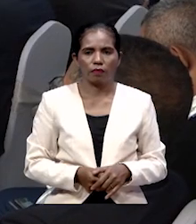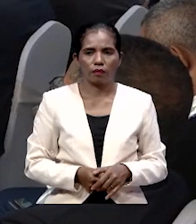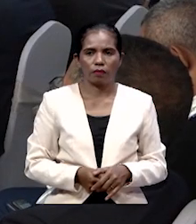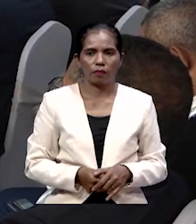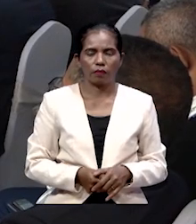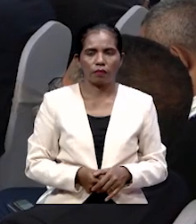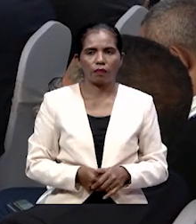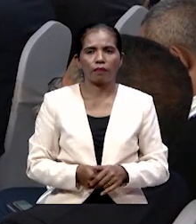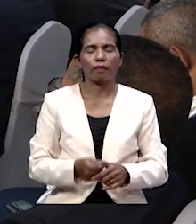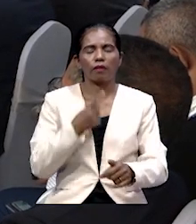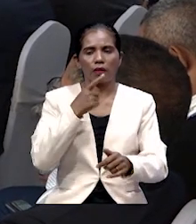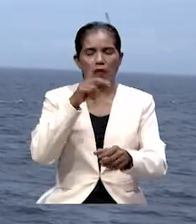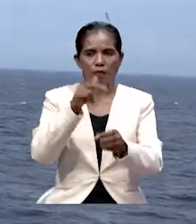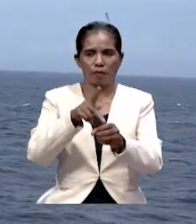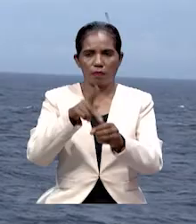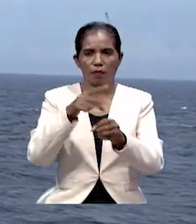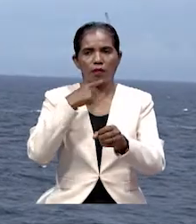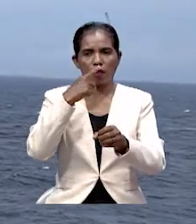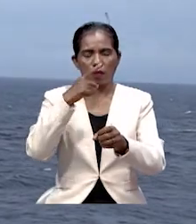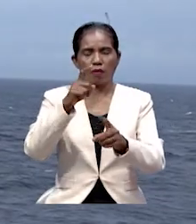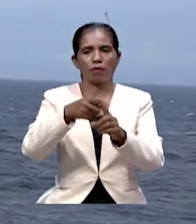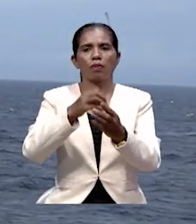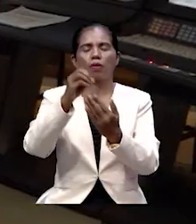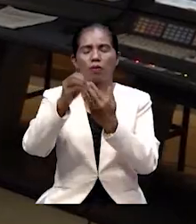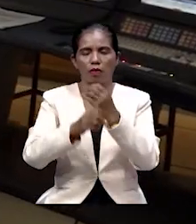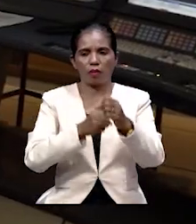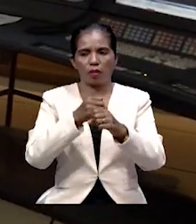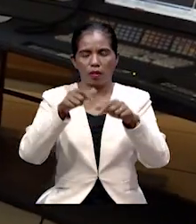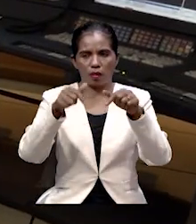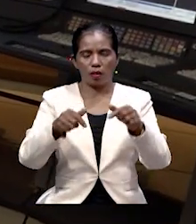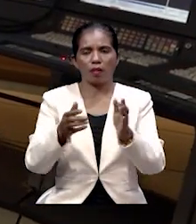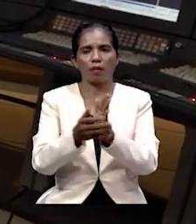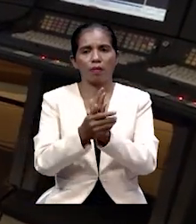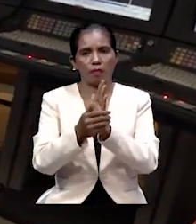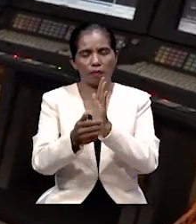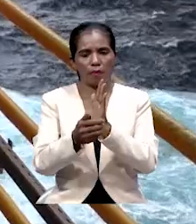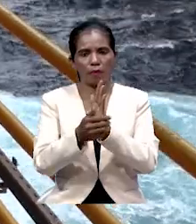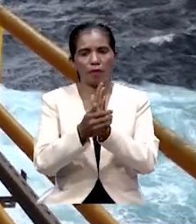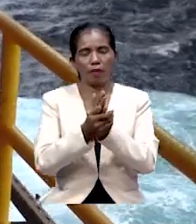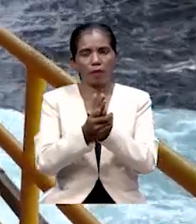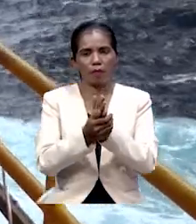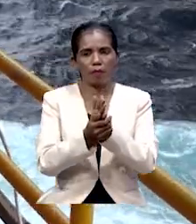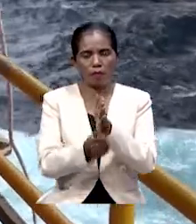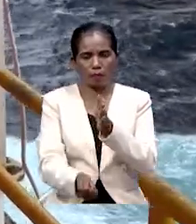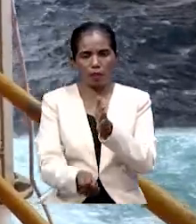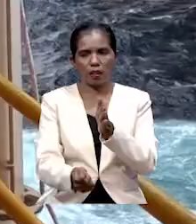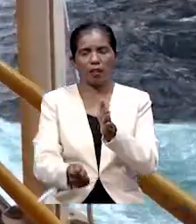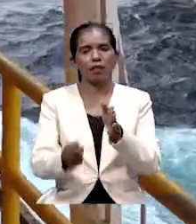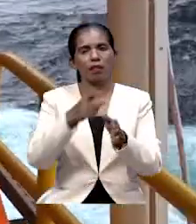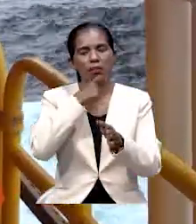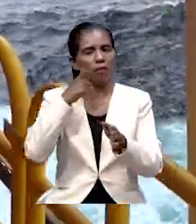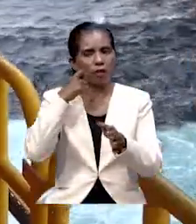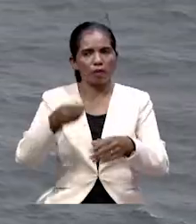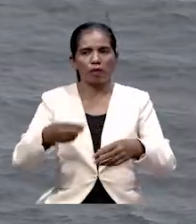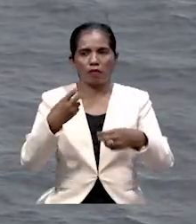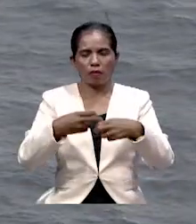Diretor da National Petroleum Minerais katak, fulan outubro tina ne, mina iha kampu bai undan, sei marang, nune se foi impacto negativo ba